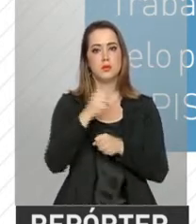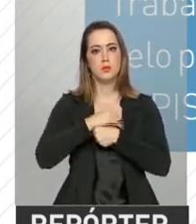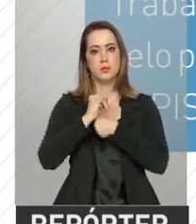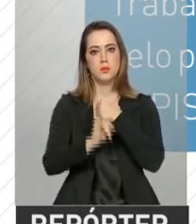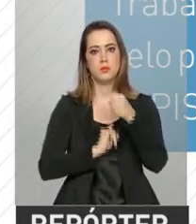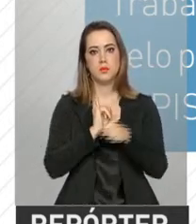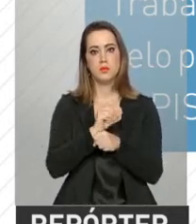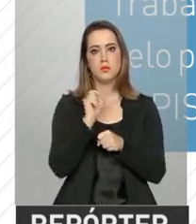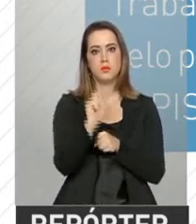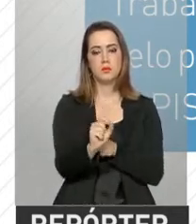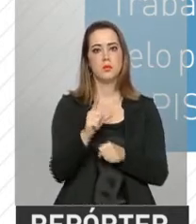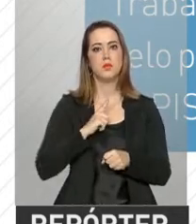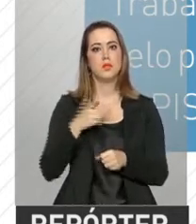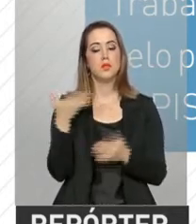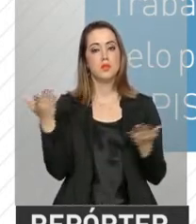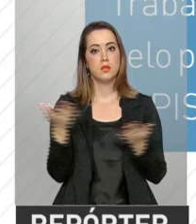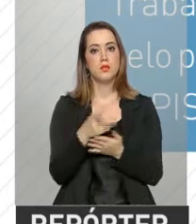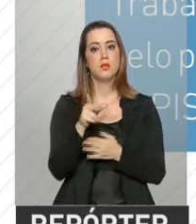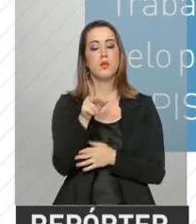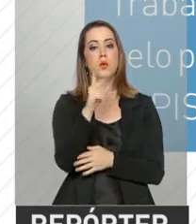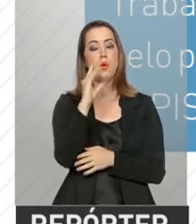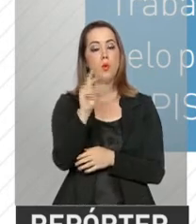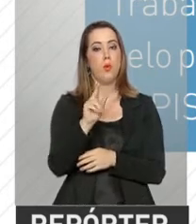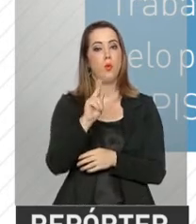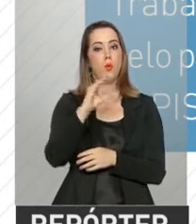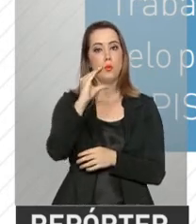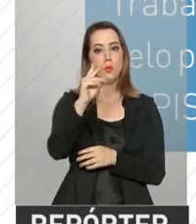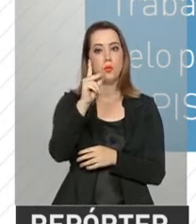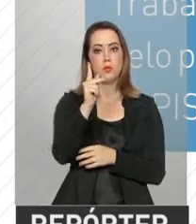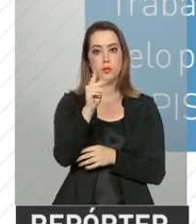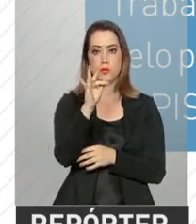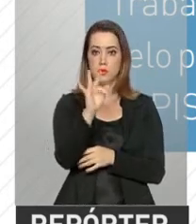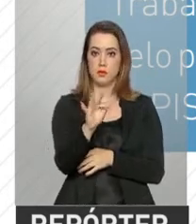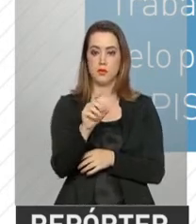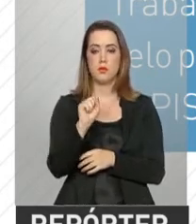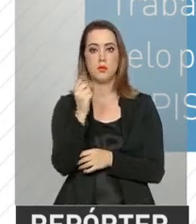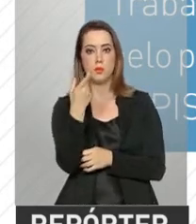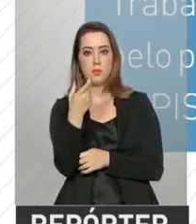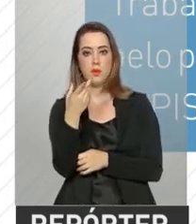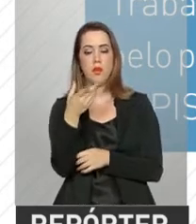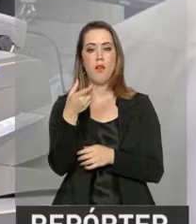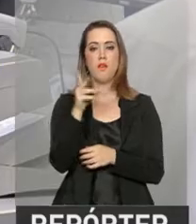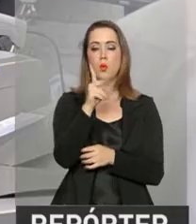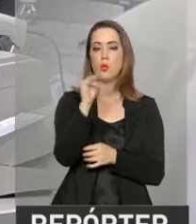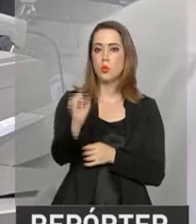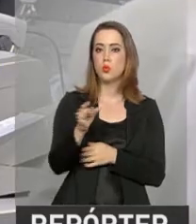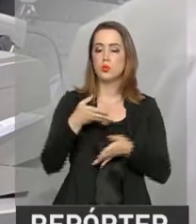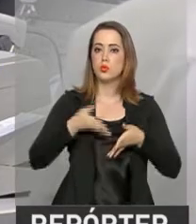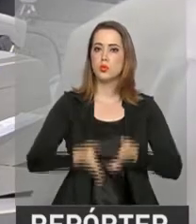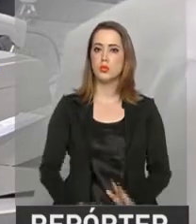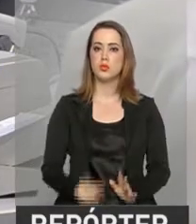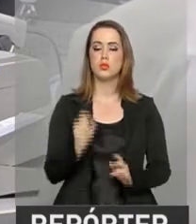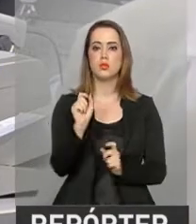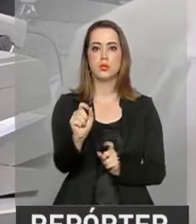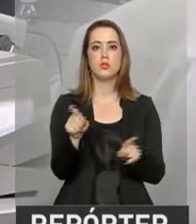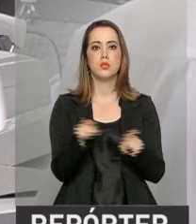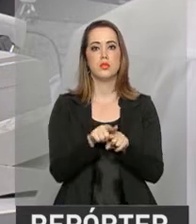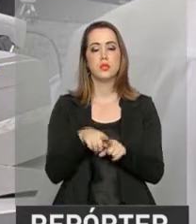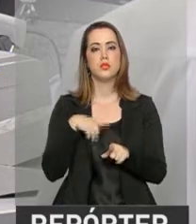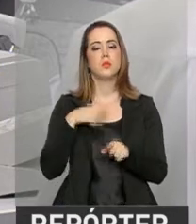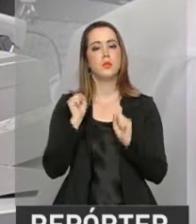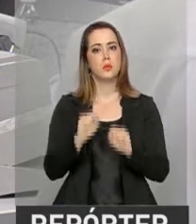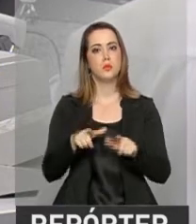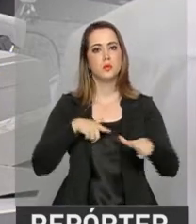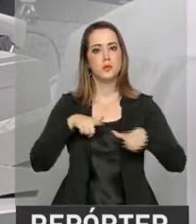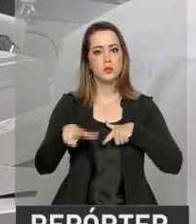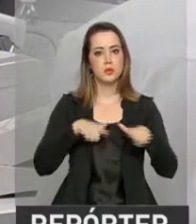do Trabalho, utilizando CPF ou PIS/PASEP e data de nascimento. Tem direito ao benefício quem trabalhou